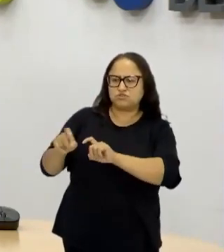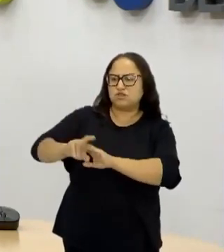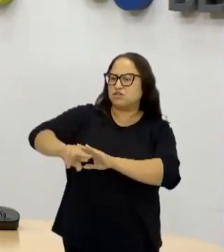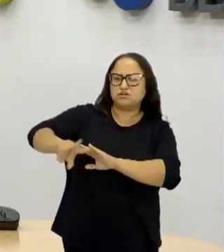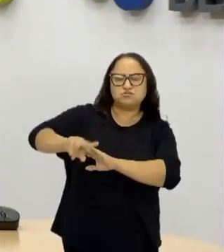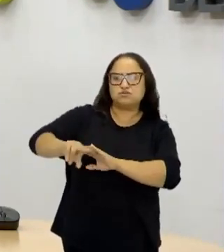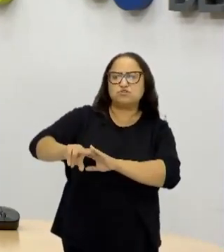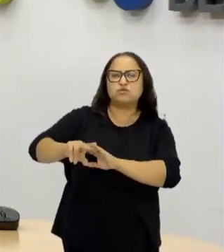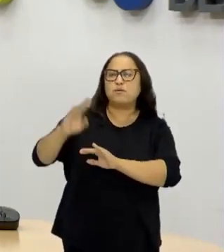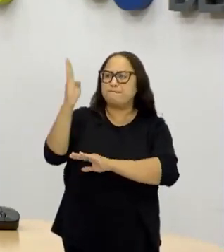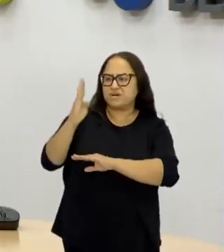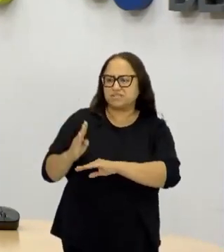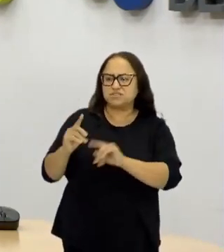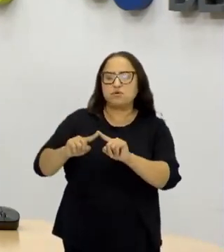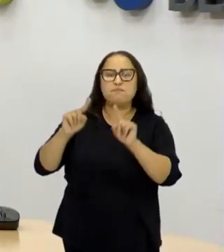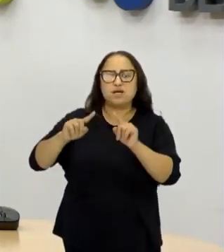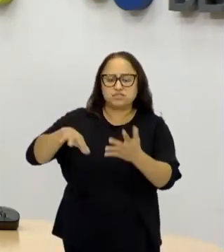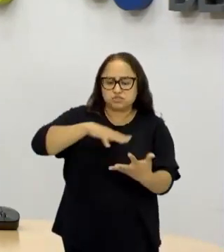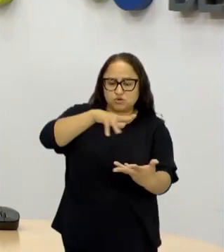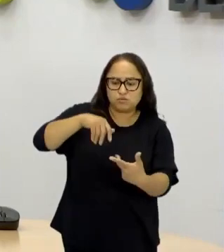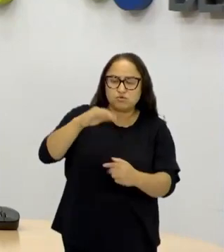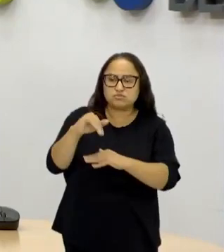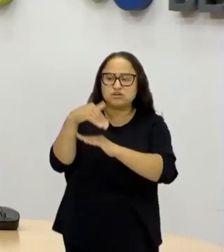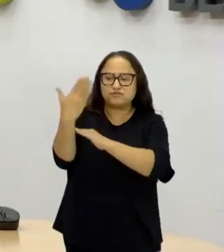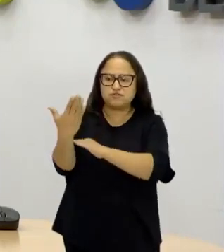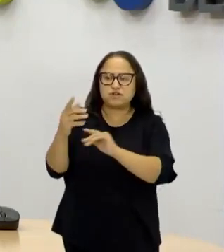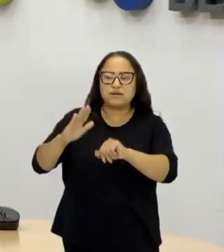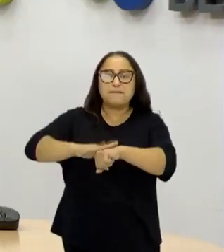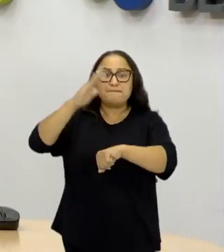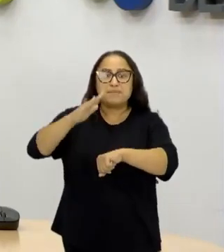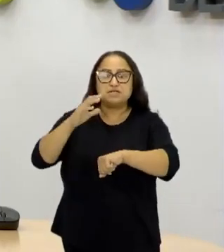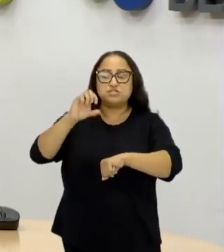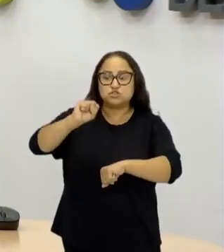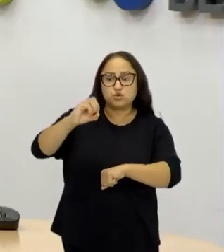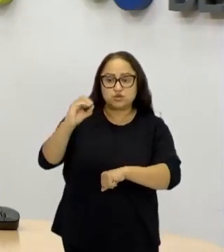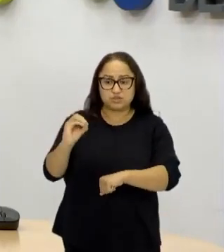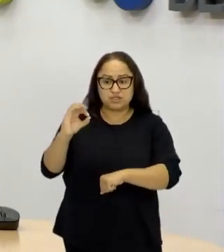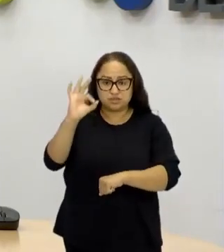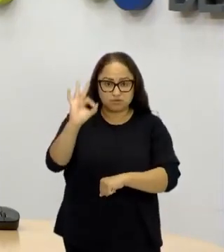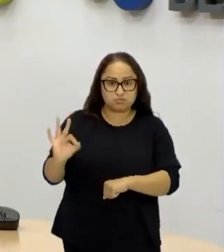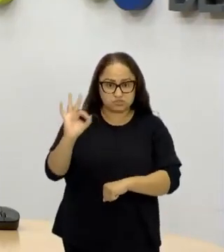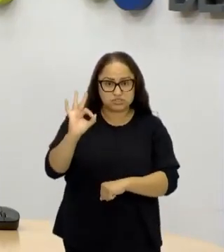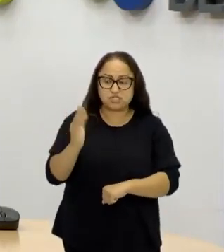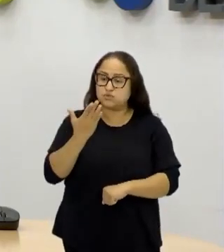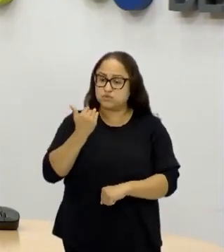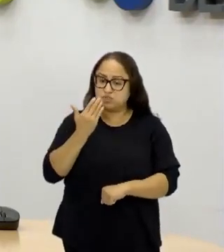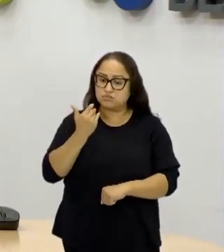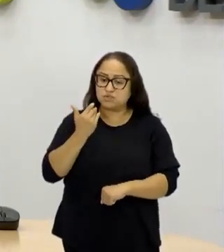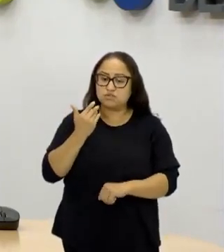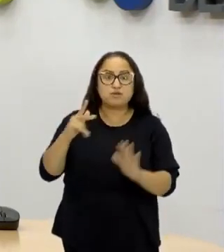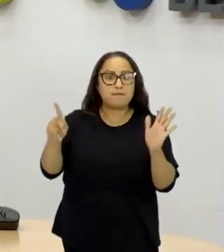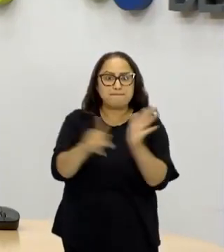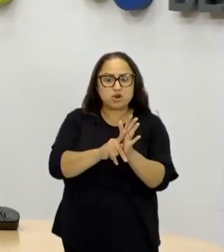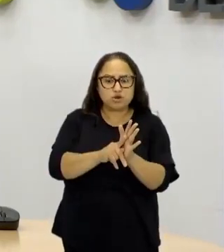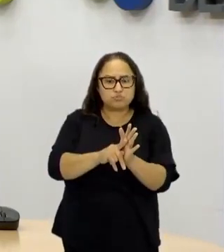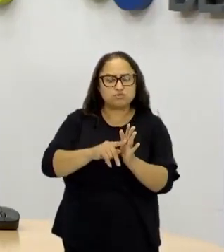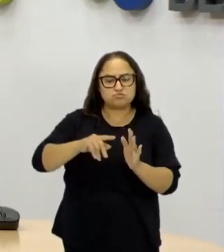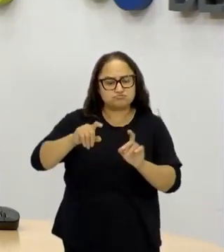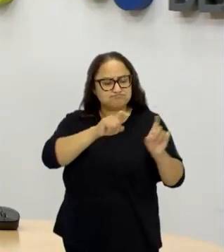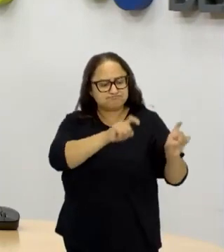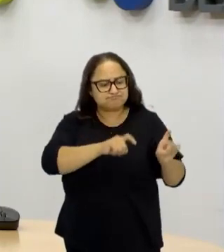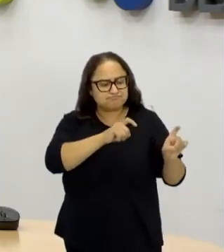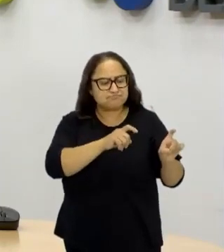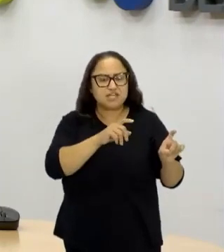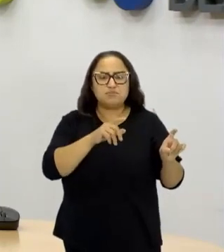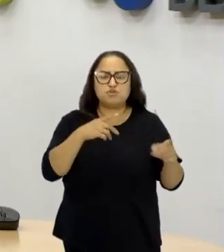afora, porque mais de 80% aí dos alimentos aí que nós consumimos vem desses produtores aí, que muitas vezes têm